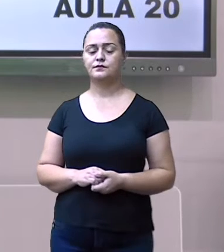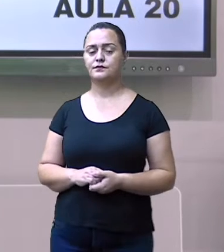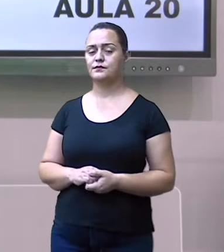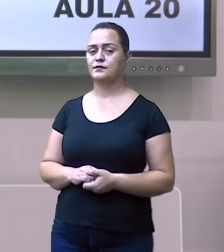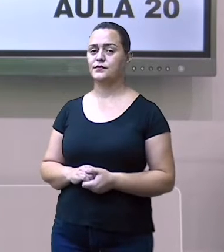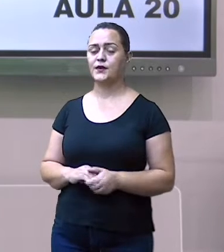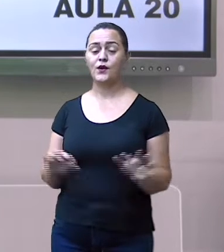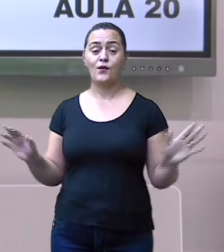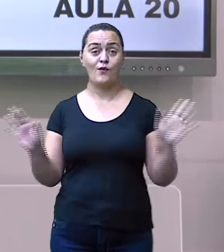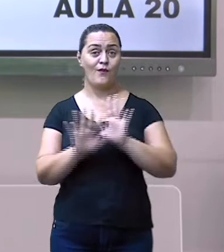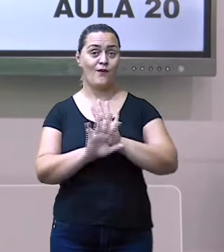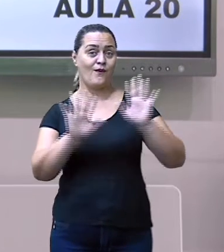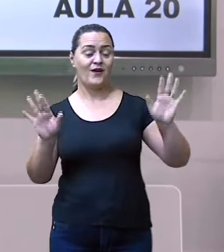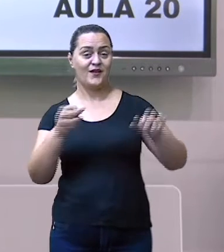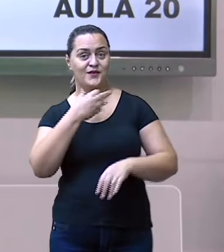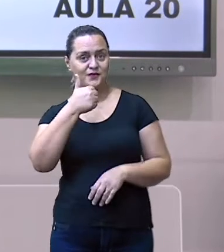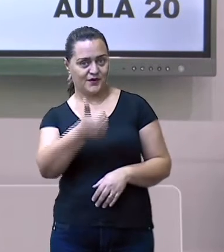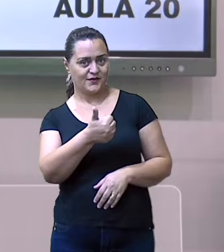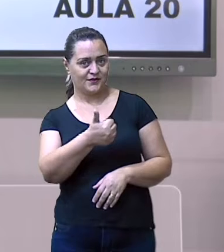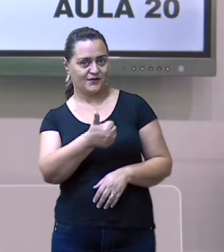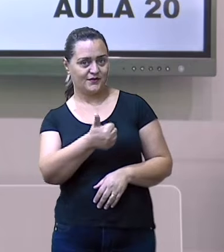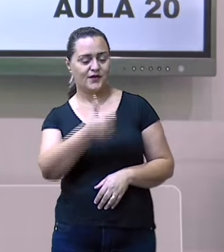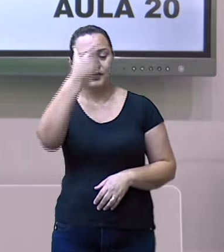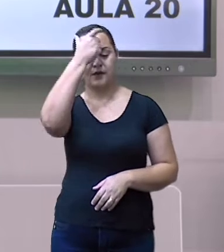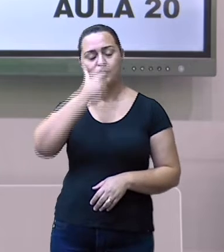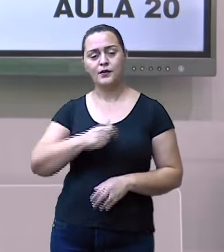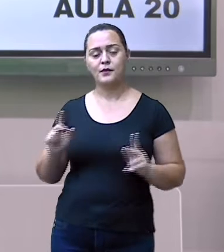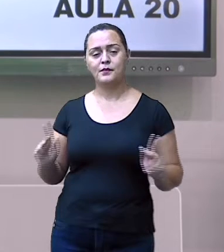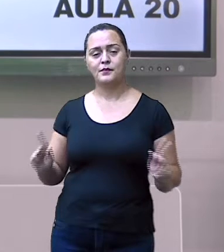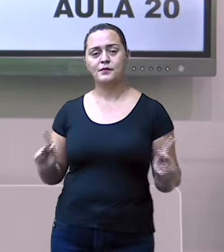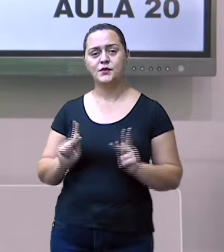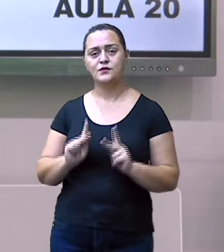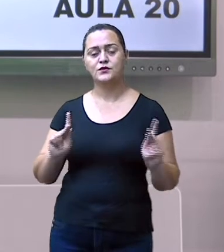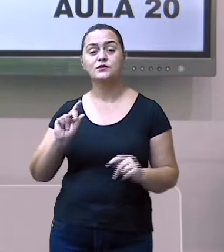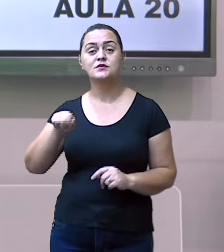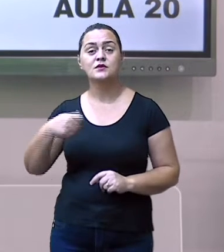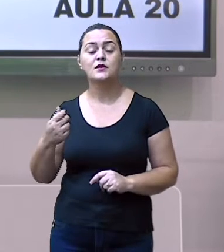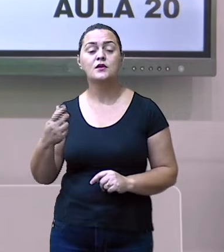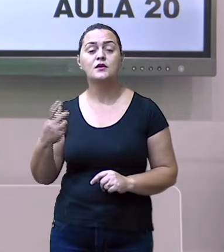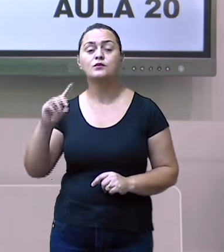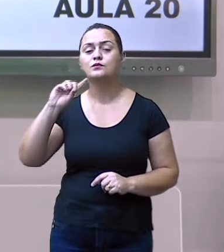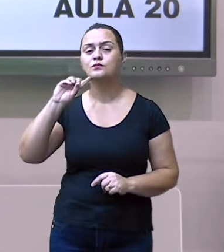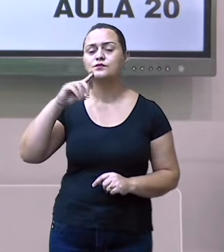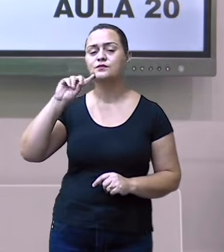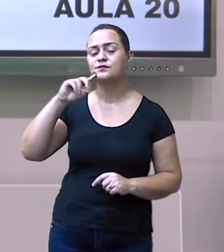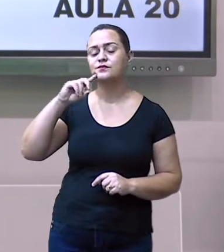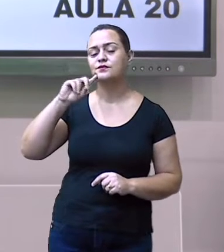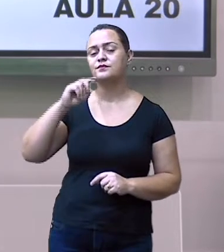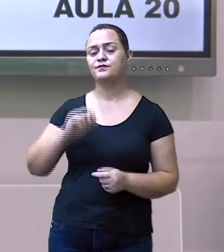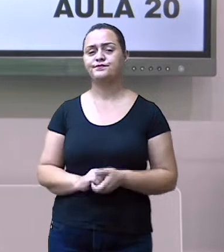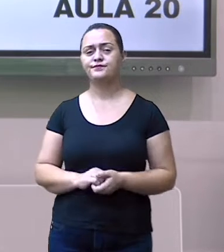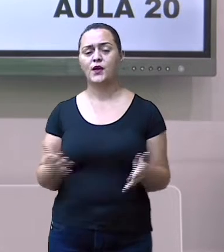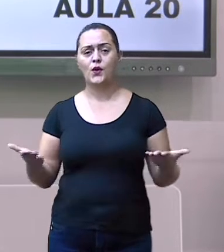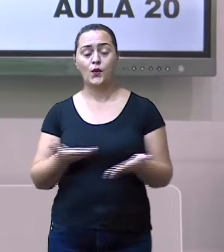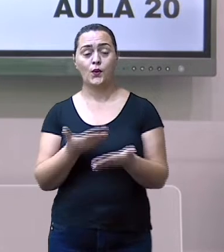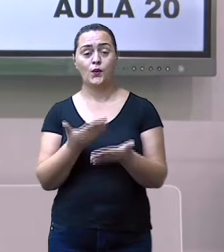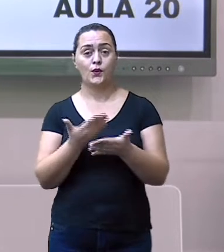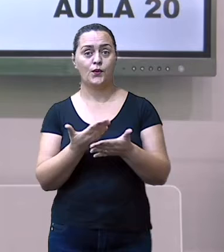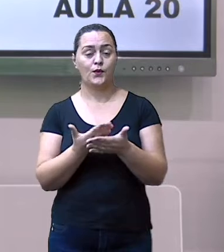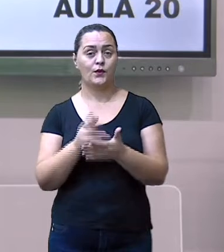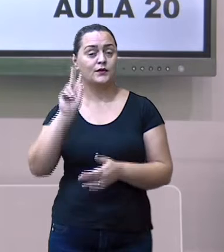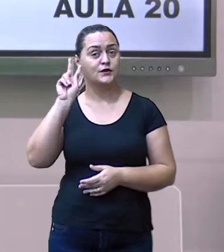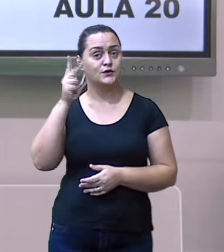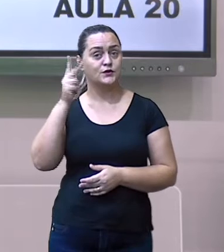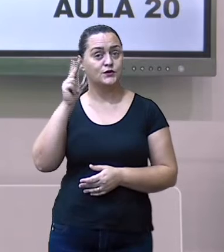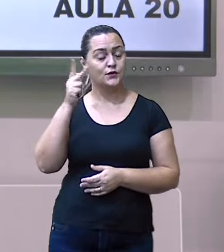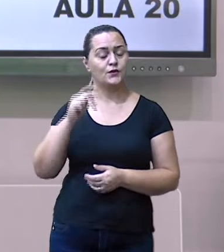Olá, galera, tudo bem com vocês? Eu sou a professora Daniele Cristine e vamos juntos estudar o componente curricular de História. Hoje